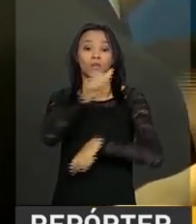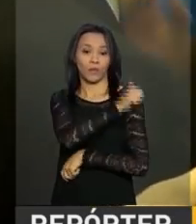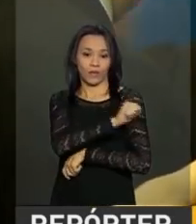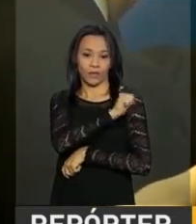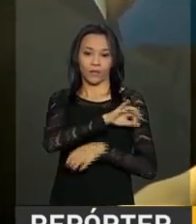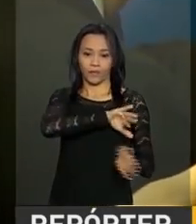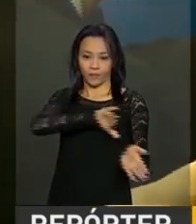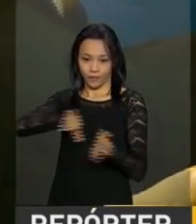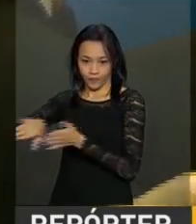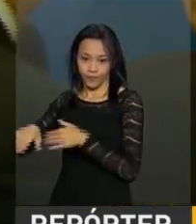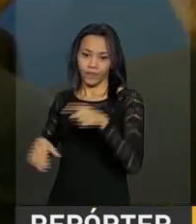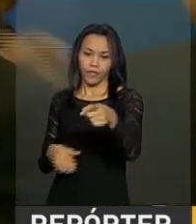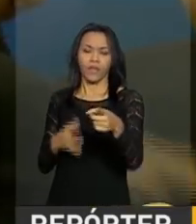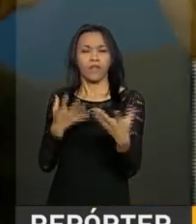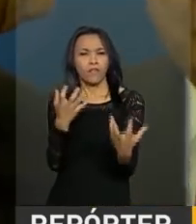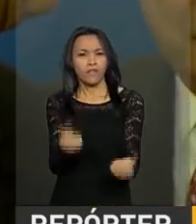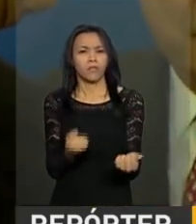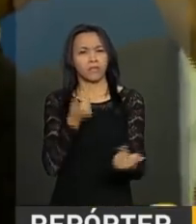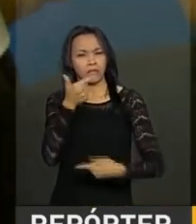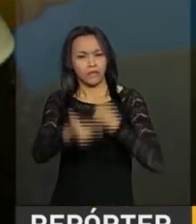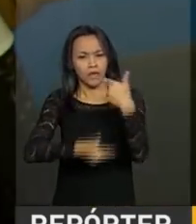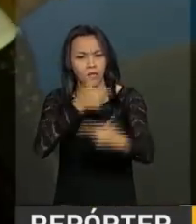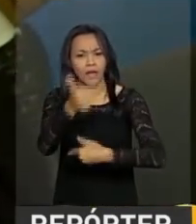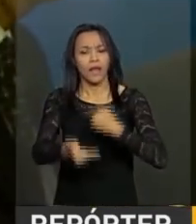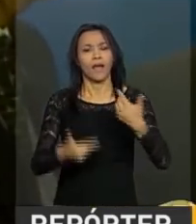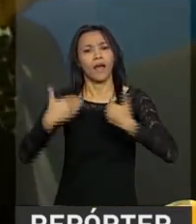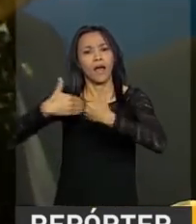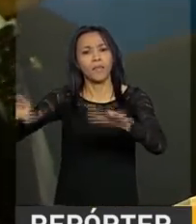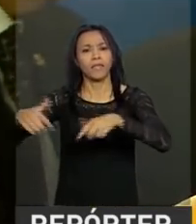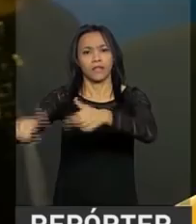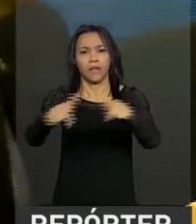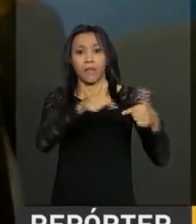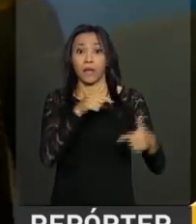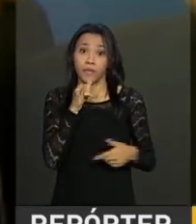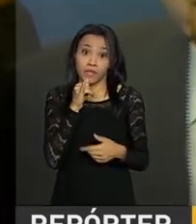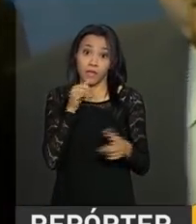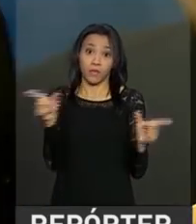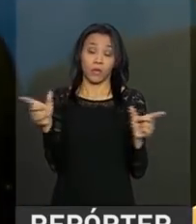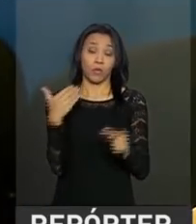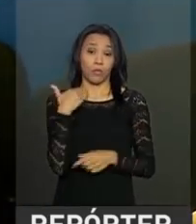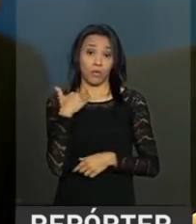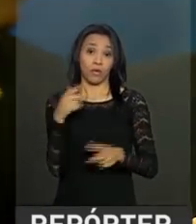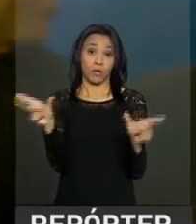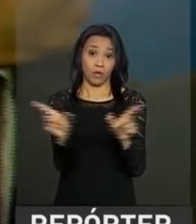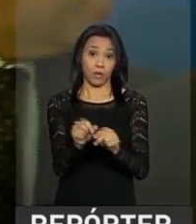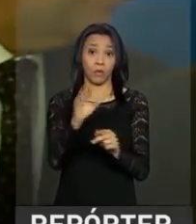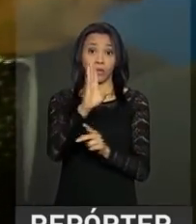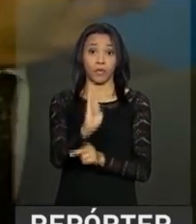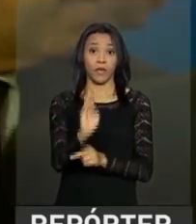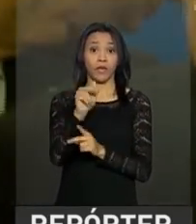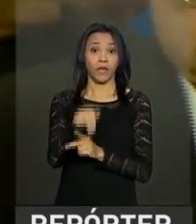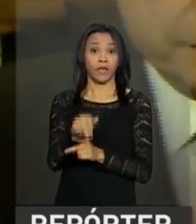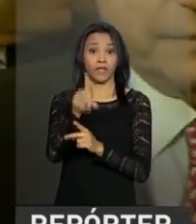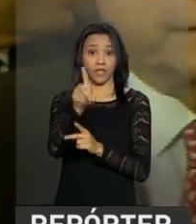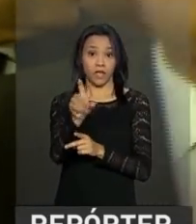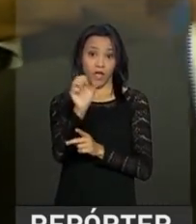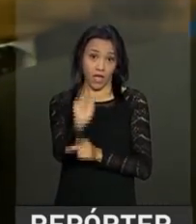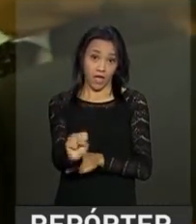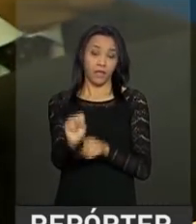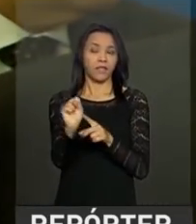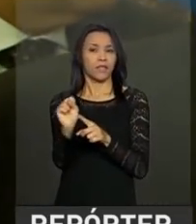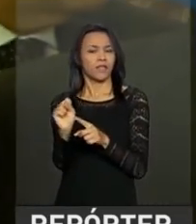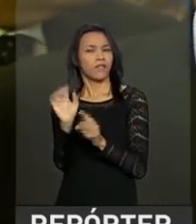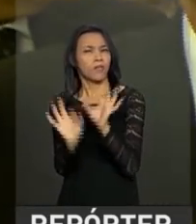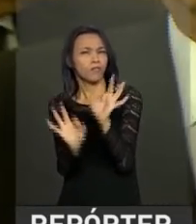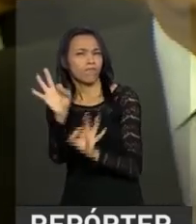frentes, recuperação do crescimento, aumento de empregos. No caso do BNDES, especificamente, como é um banco de desenvolvimento, pensar daqui